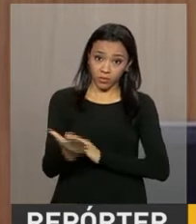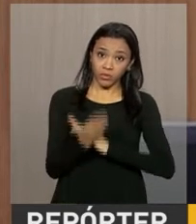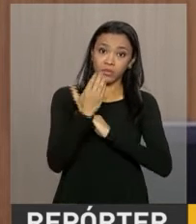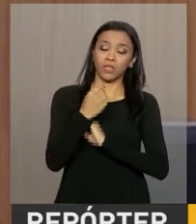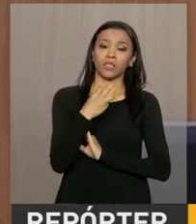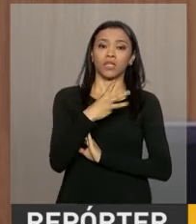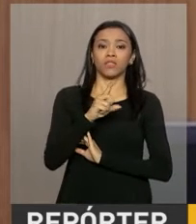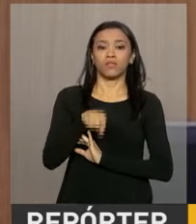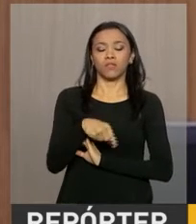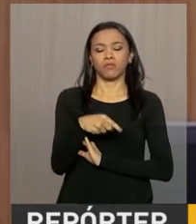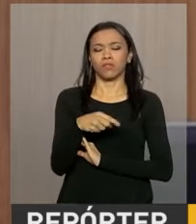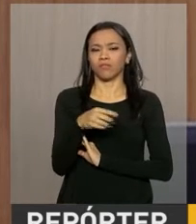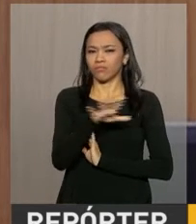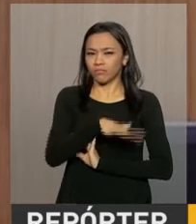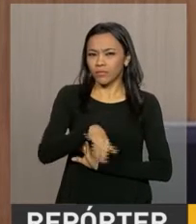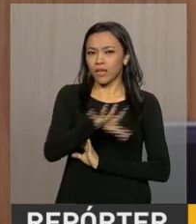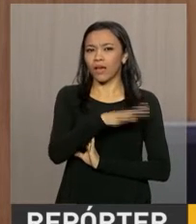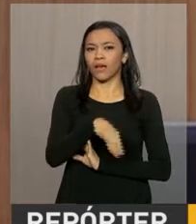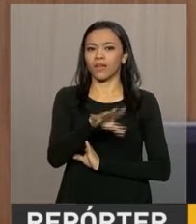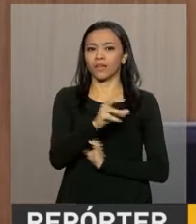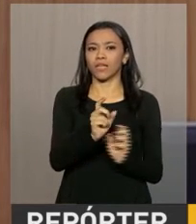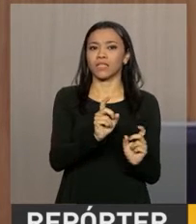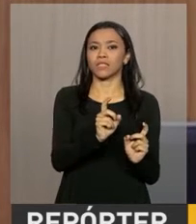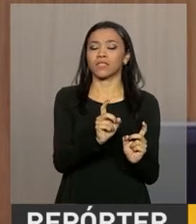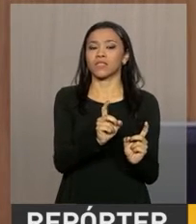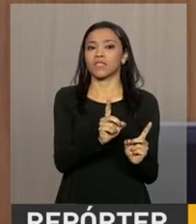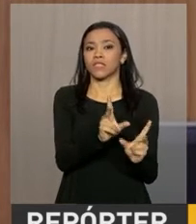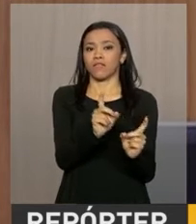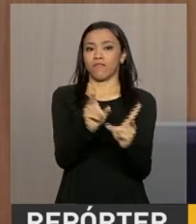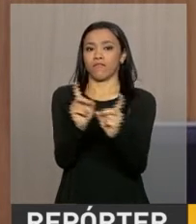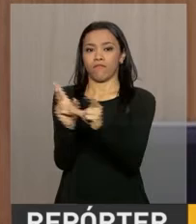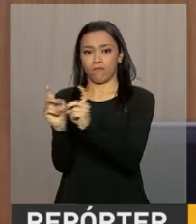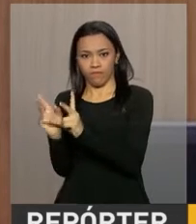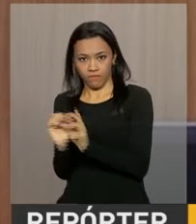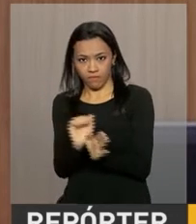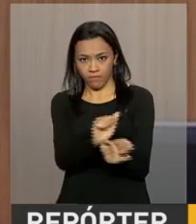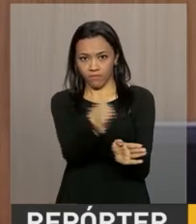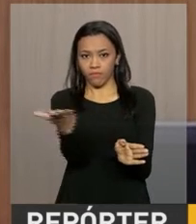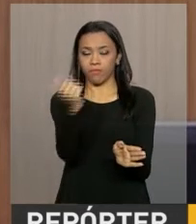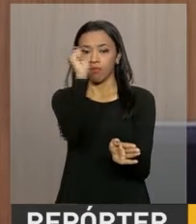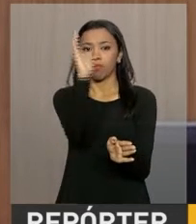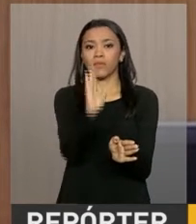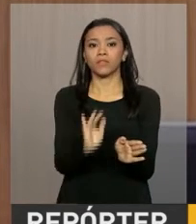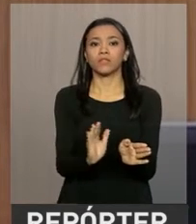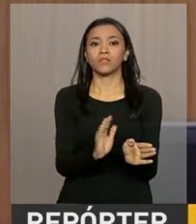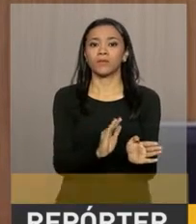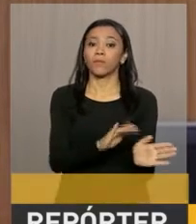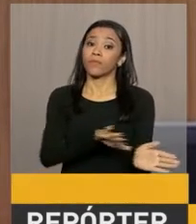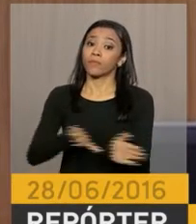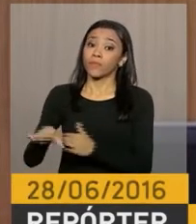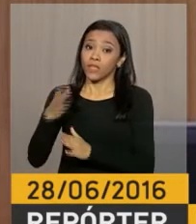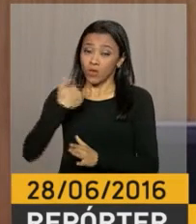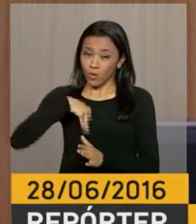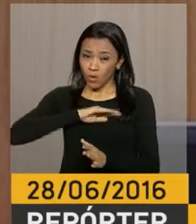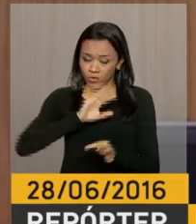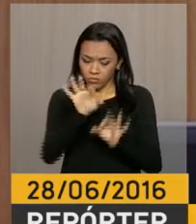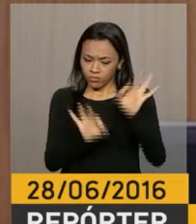pontos de percentagem do setor externo, né, das exportações líquidas. E a nossa